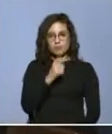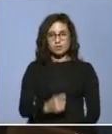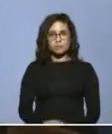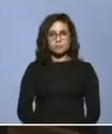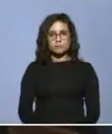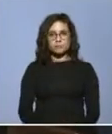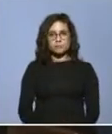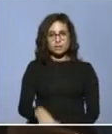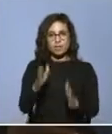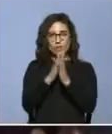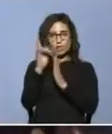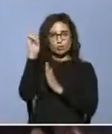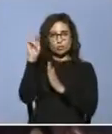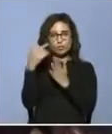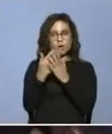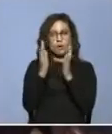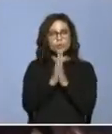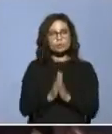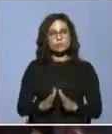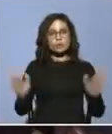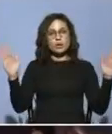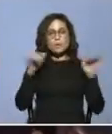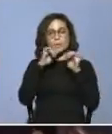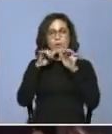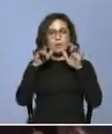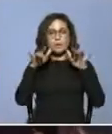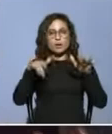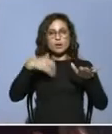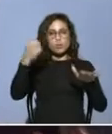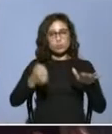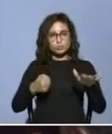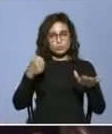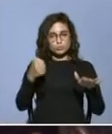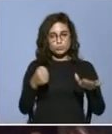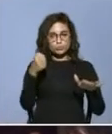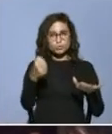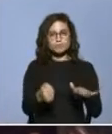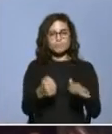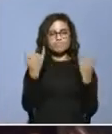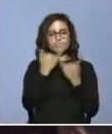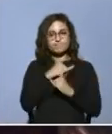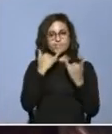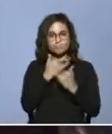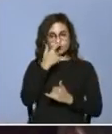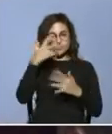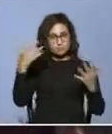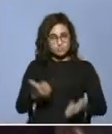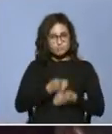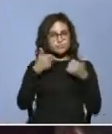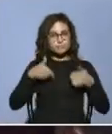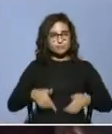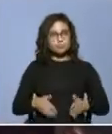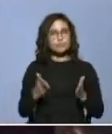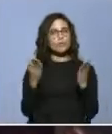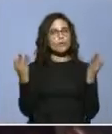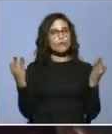Amém. Deus, que enviou os anjos para anunciarem aos pastores a grande alegria do nascimento do Salvador,